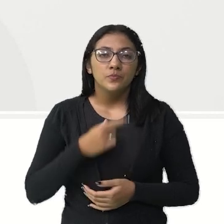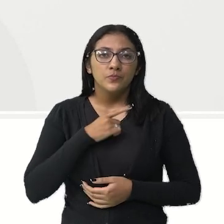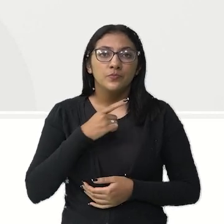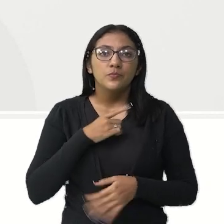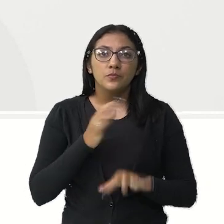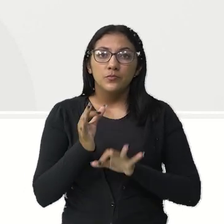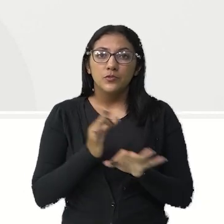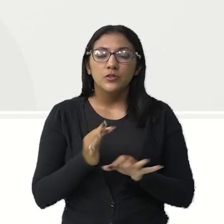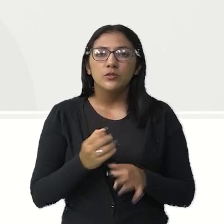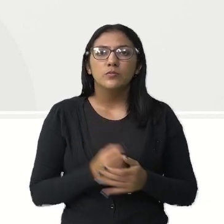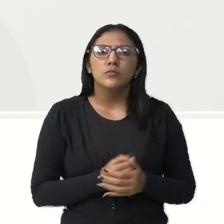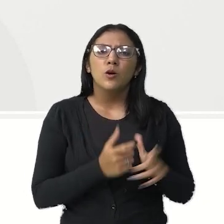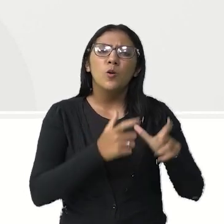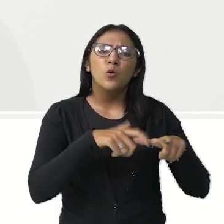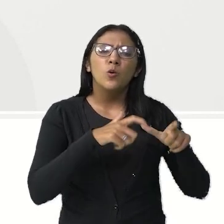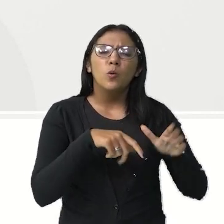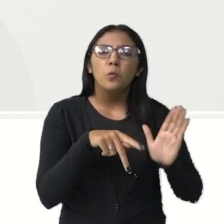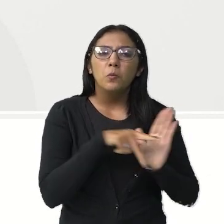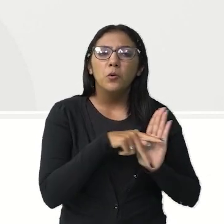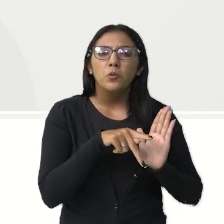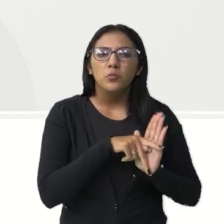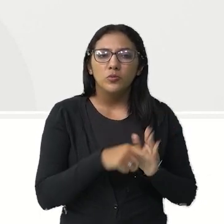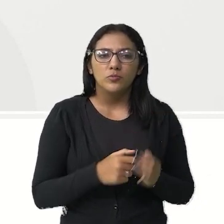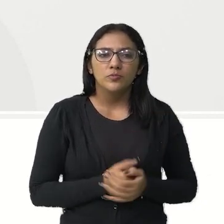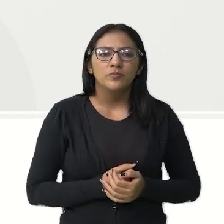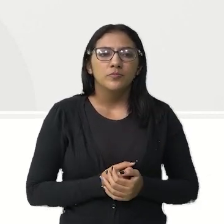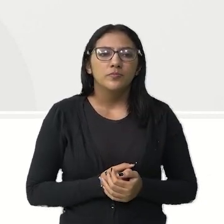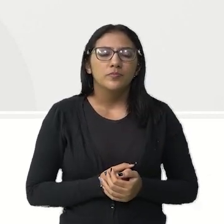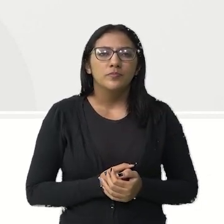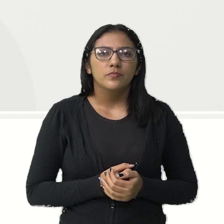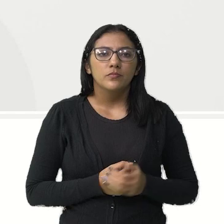a situação aí da gráfica. Então, nós temos aqui o número de